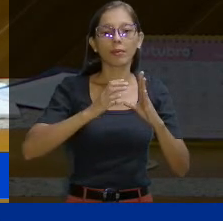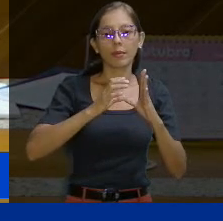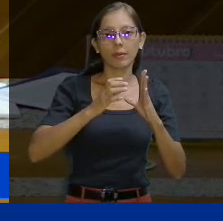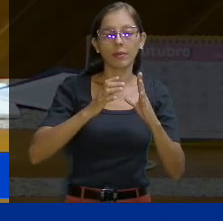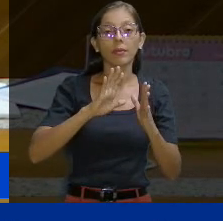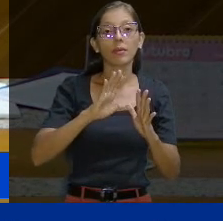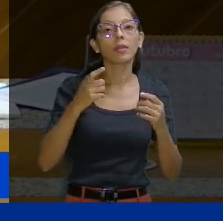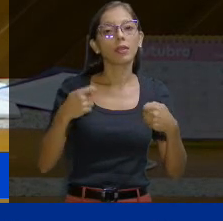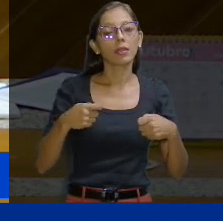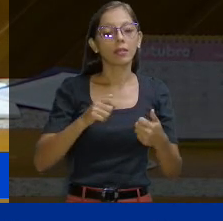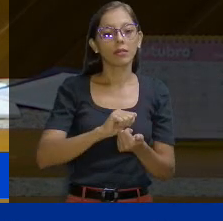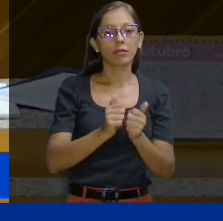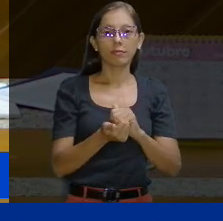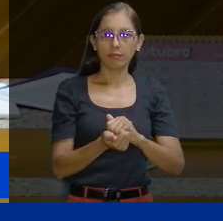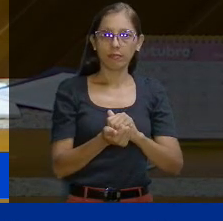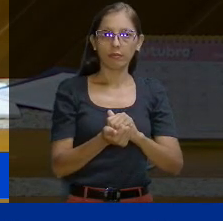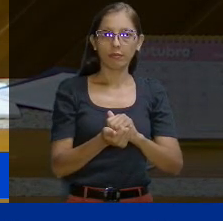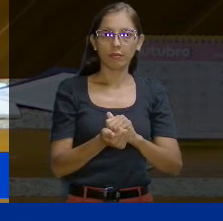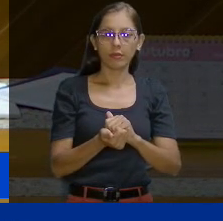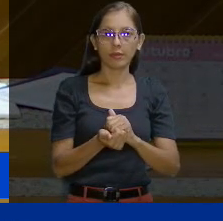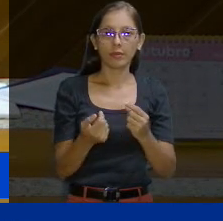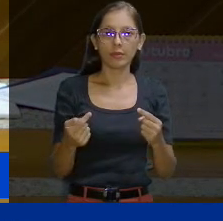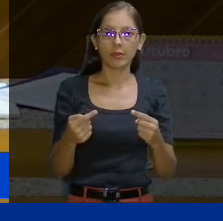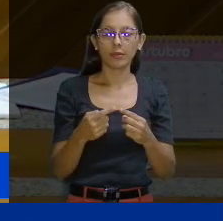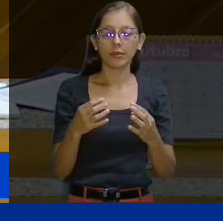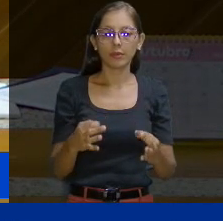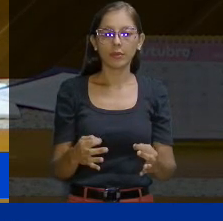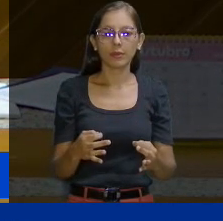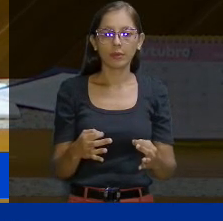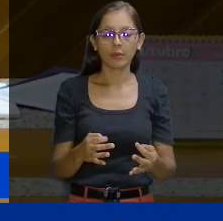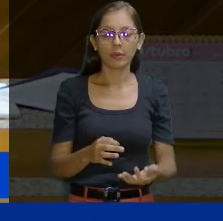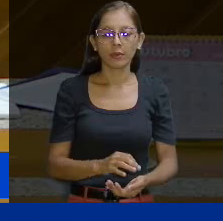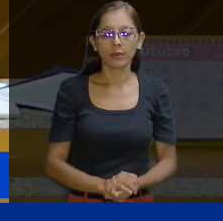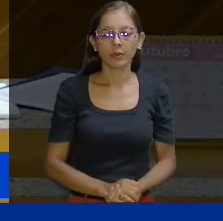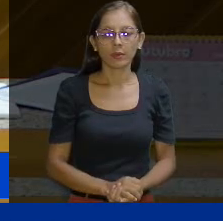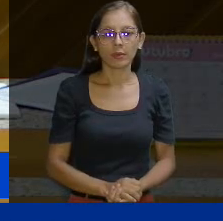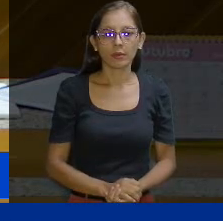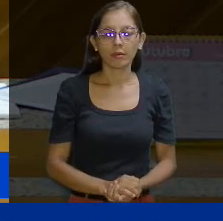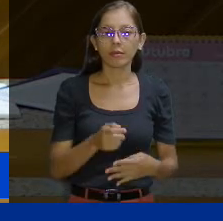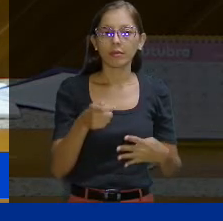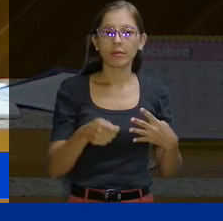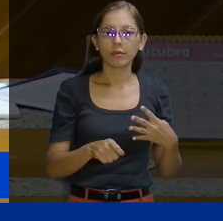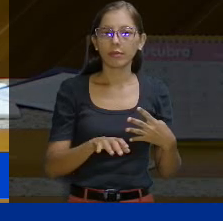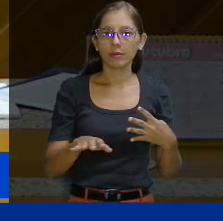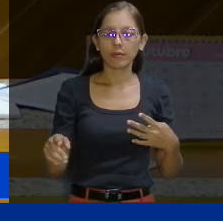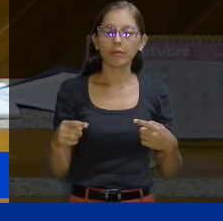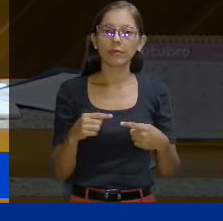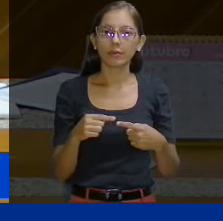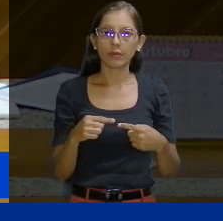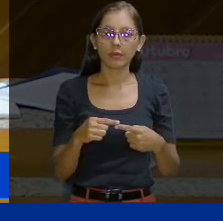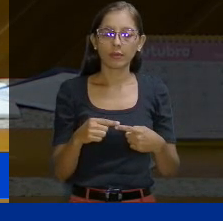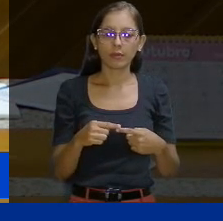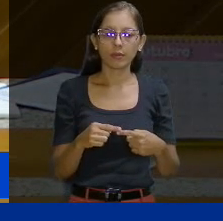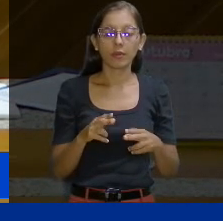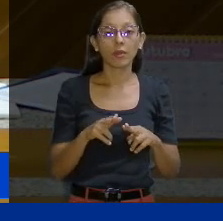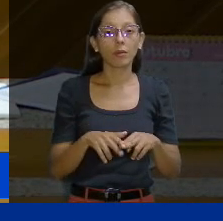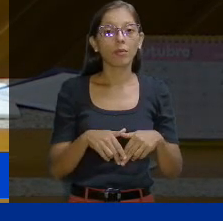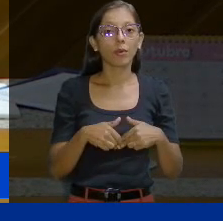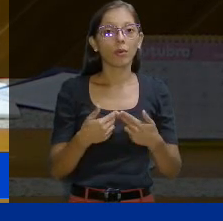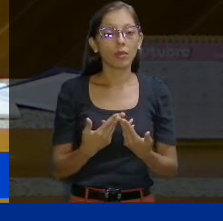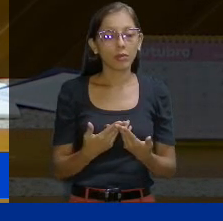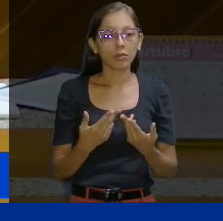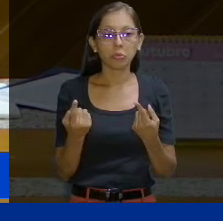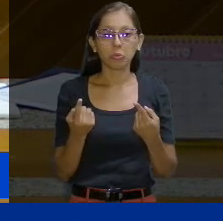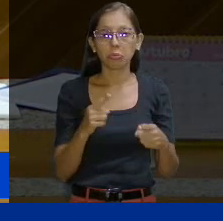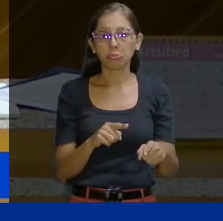adequação necessária, conforme preceitua a legislação eleitoral e a jurisprudência aplicável. Portanto, não há